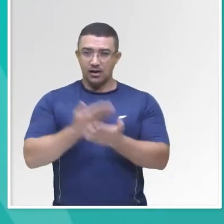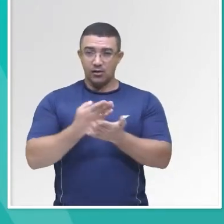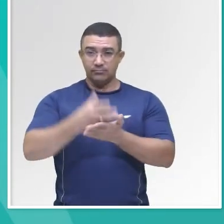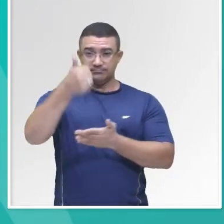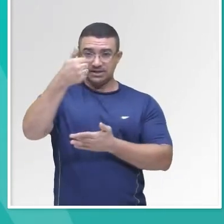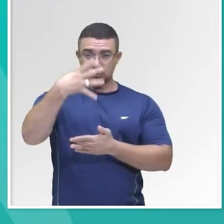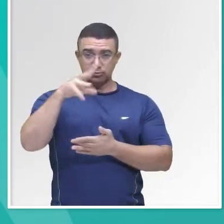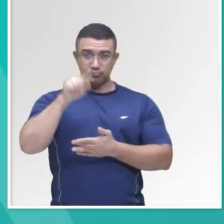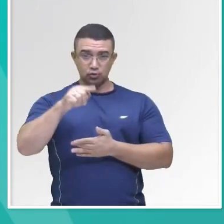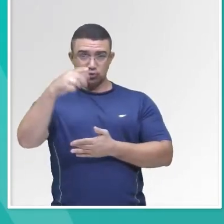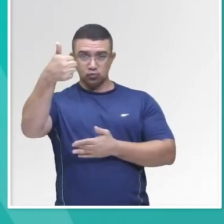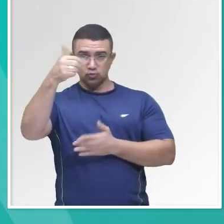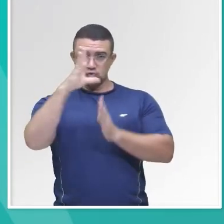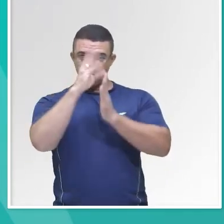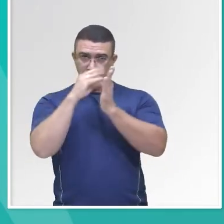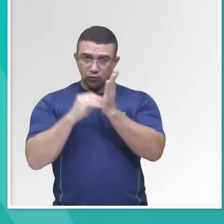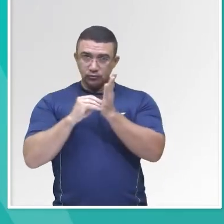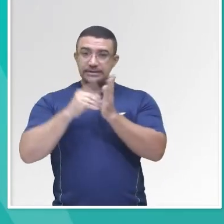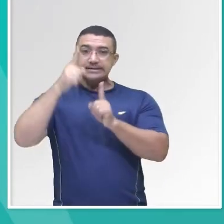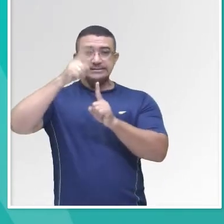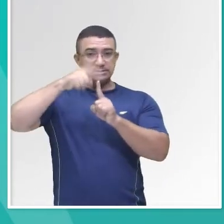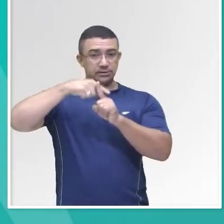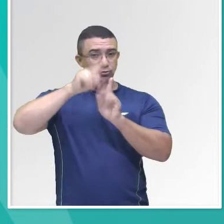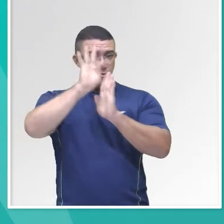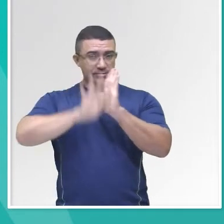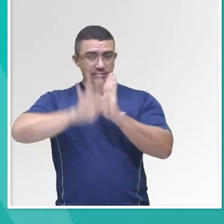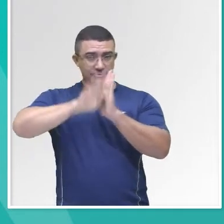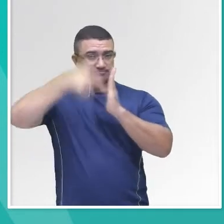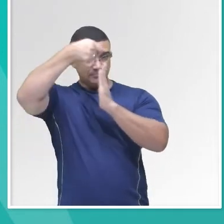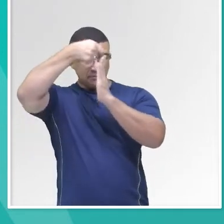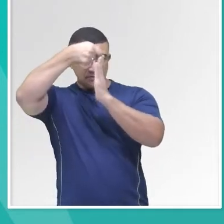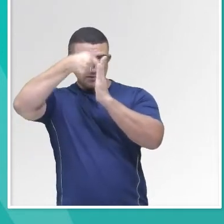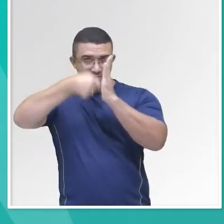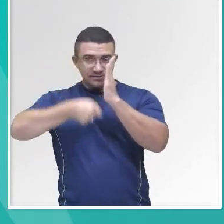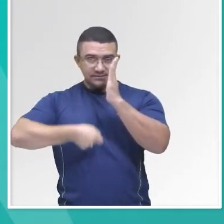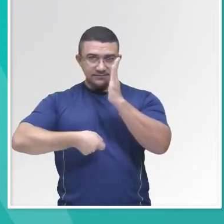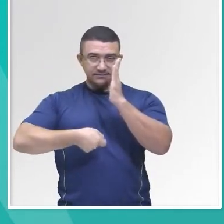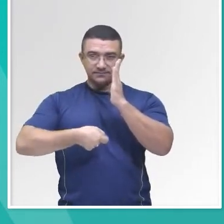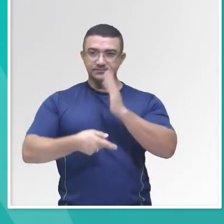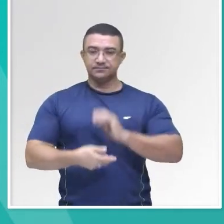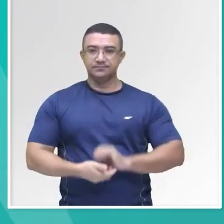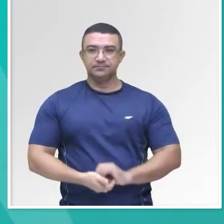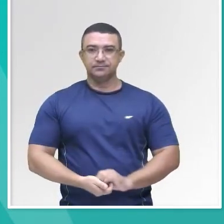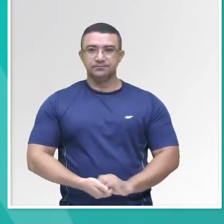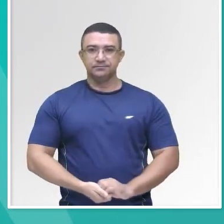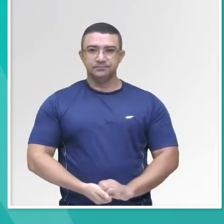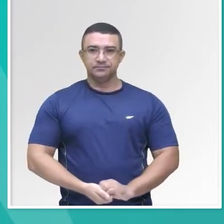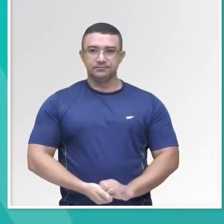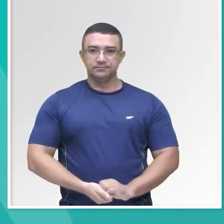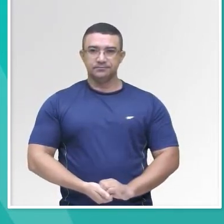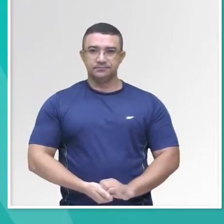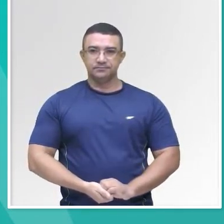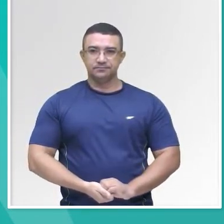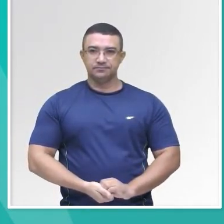Aula 14.1. Conteúdo, tipo textual dissertativo.